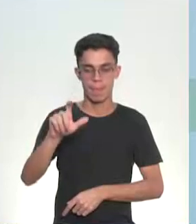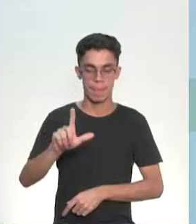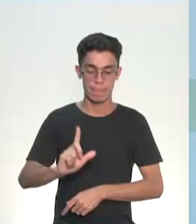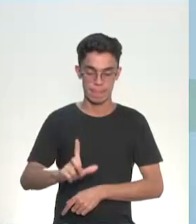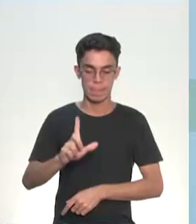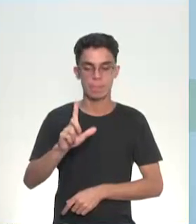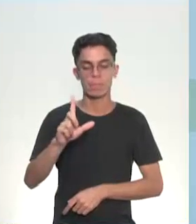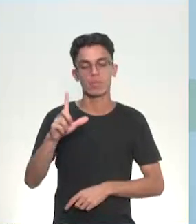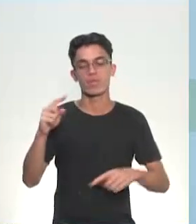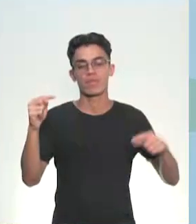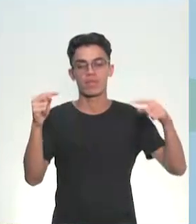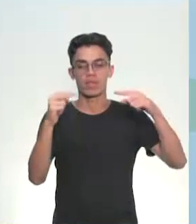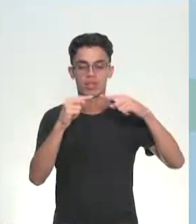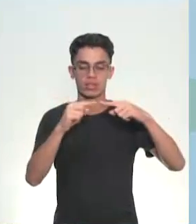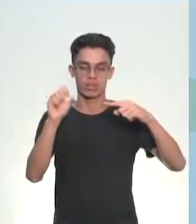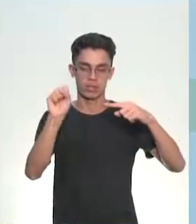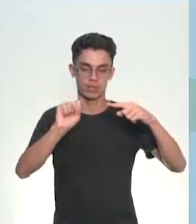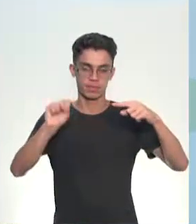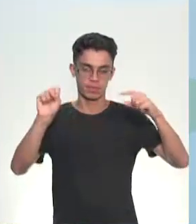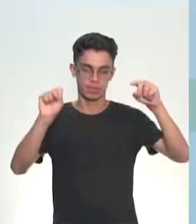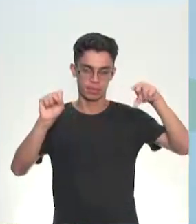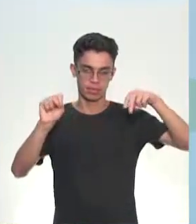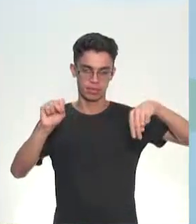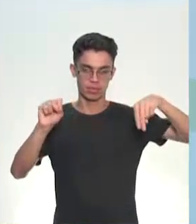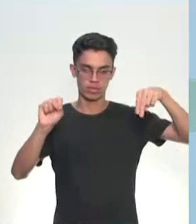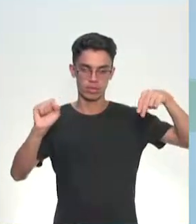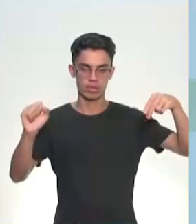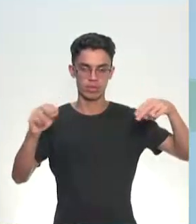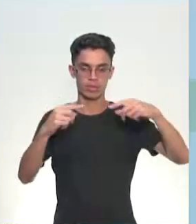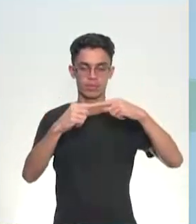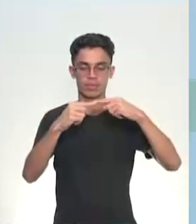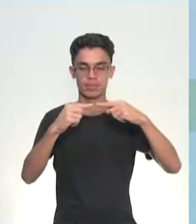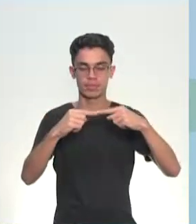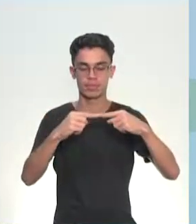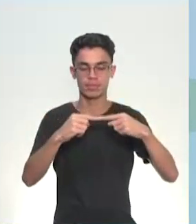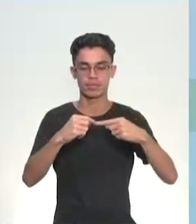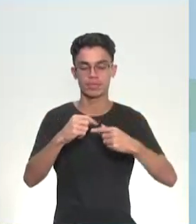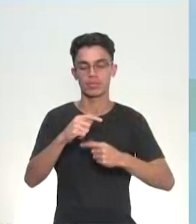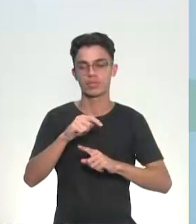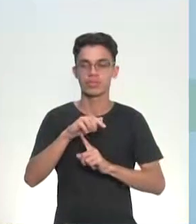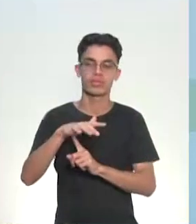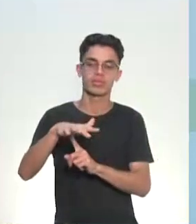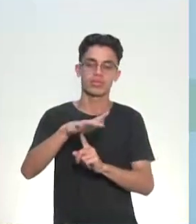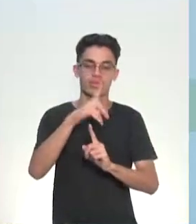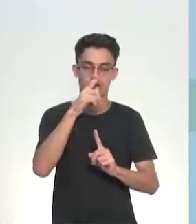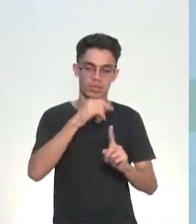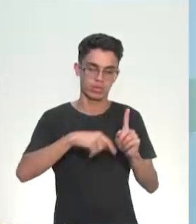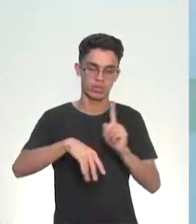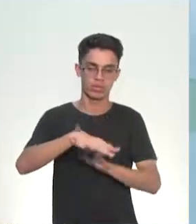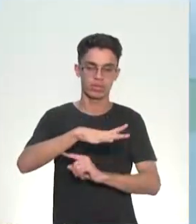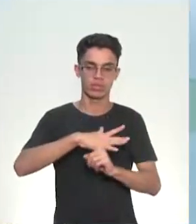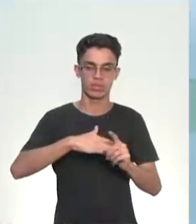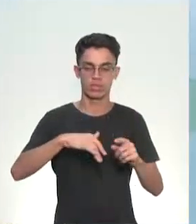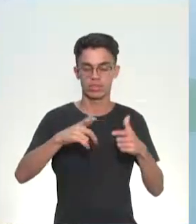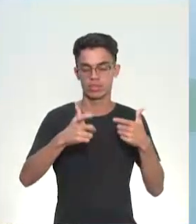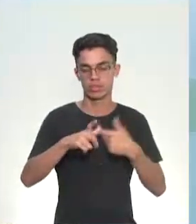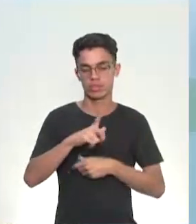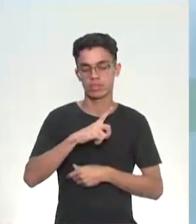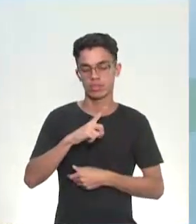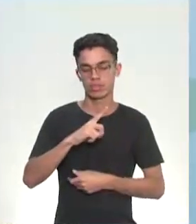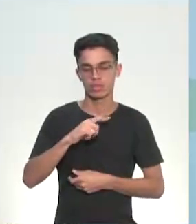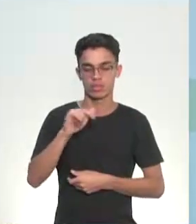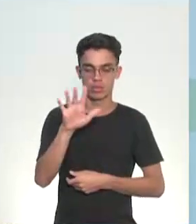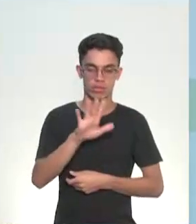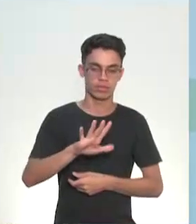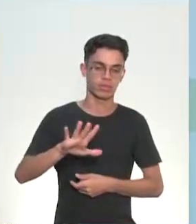do Norte com a América do Sul, e também a América Insular, aí, que são, né, os países, ilhas, os arquipélagos que nós temos na América Central.